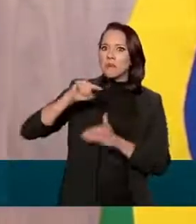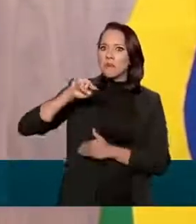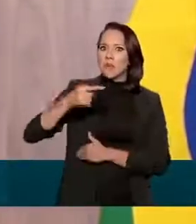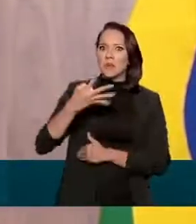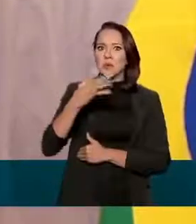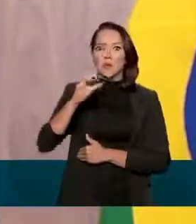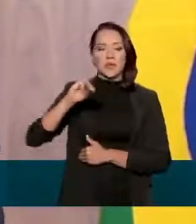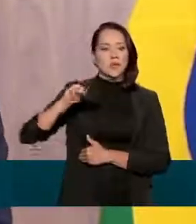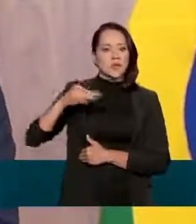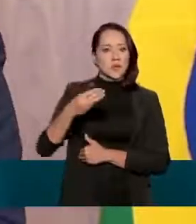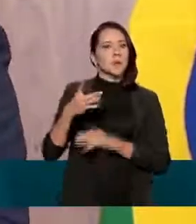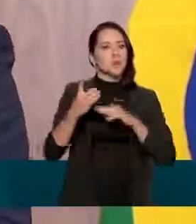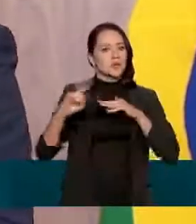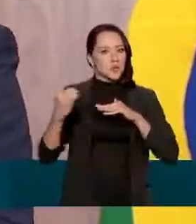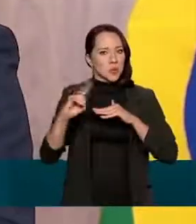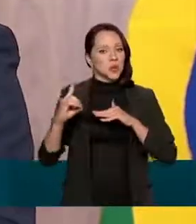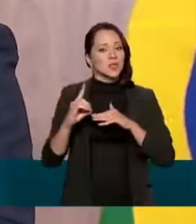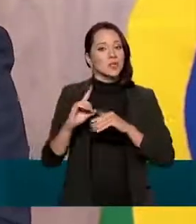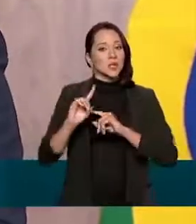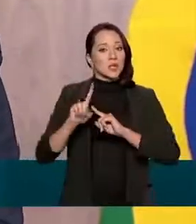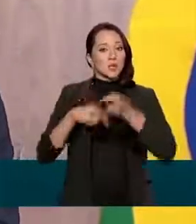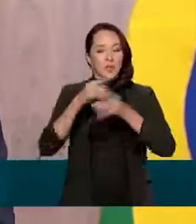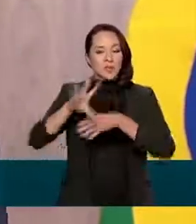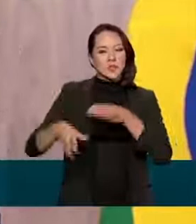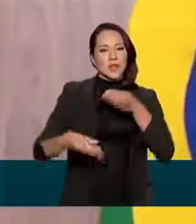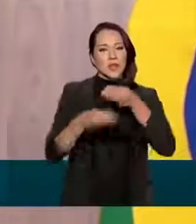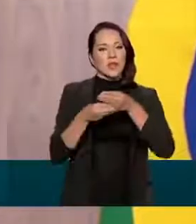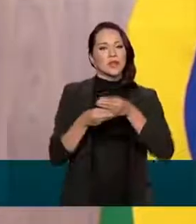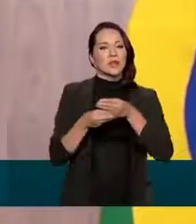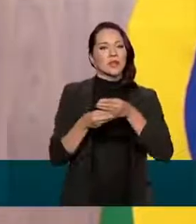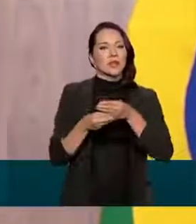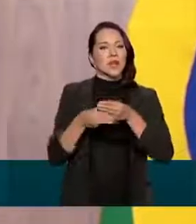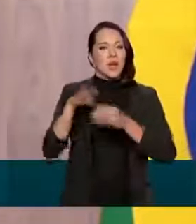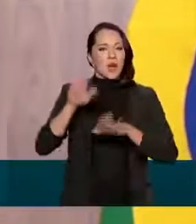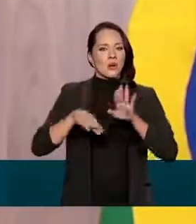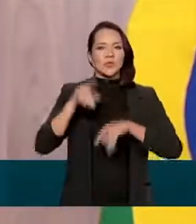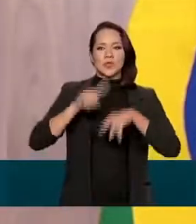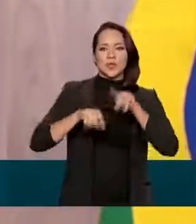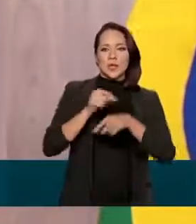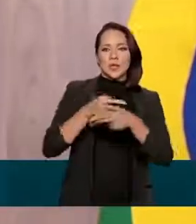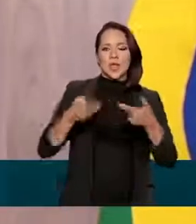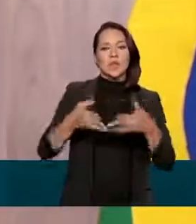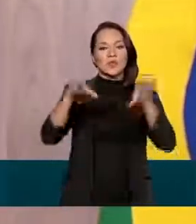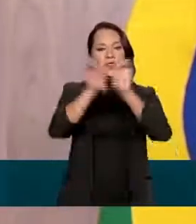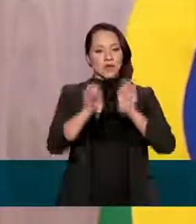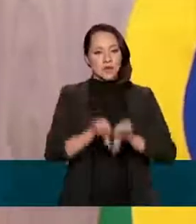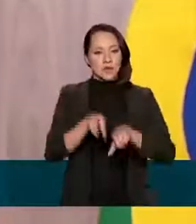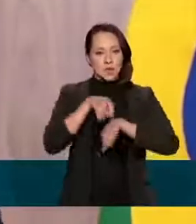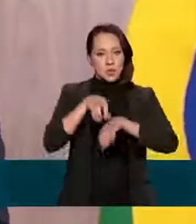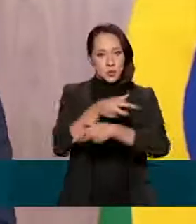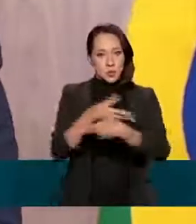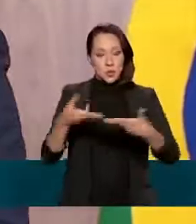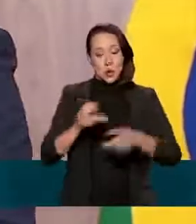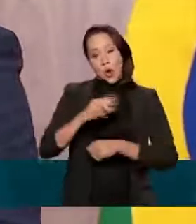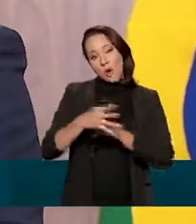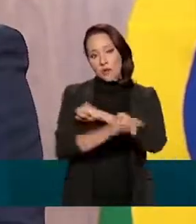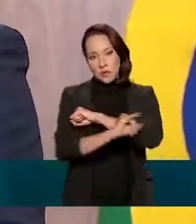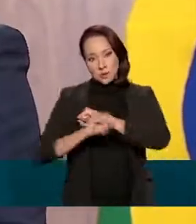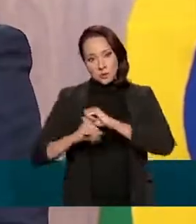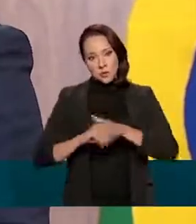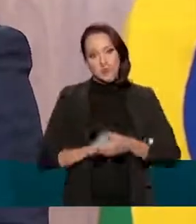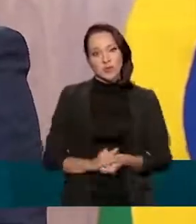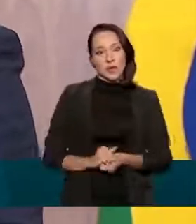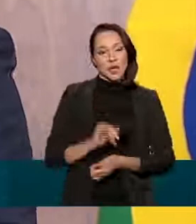mil e quatrocentos Milhões de Dólares quando se agregando assim nacionais em material de infraestrutura de Onde